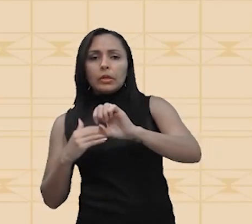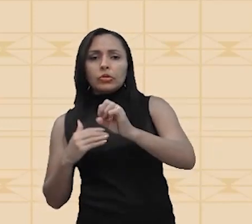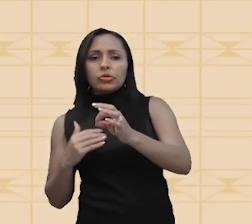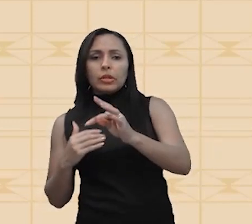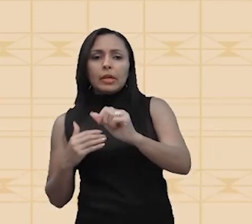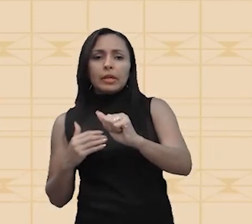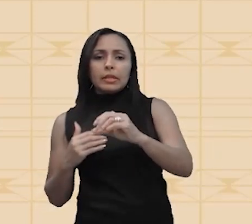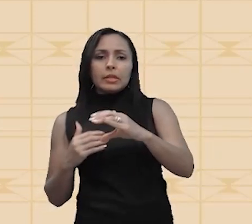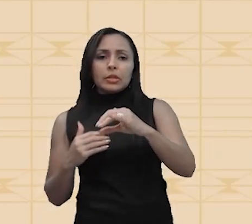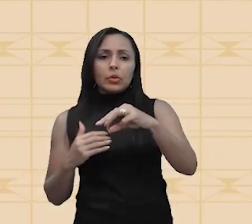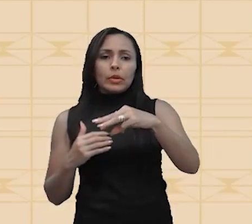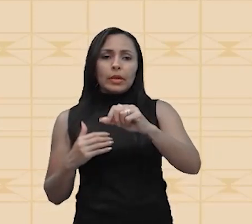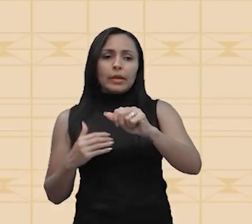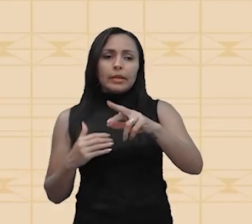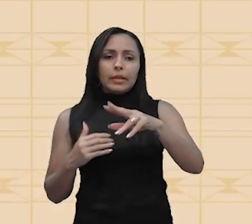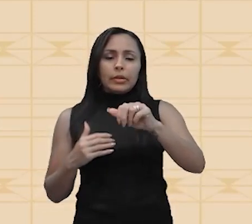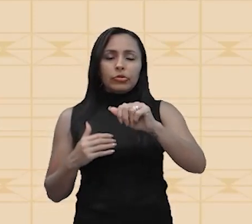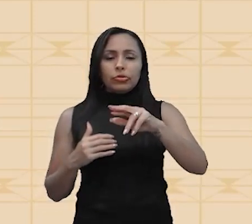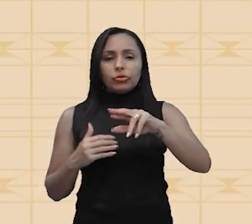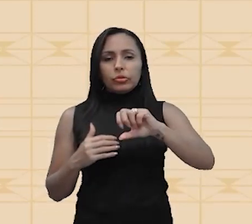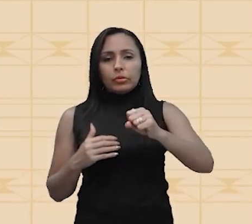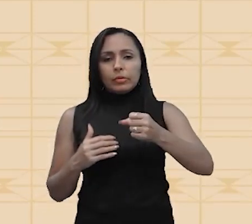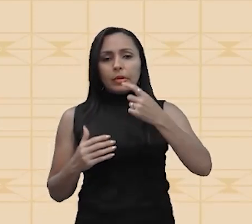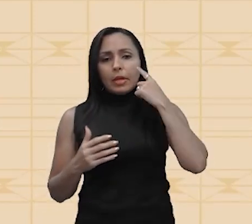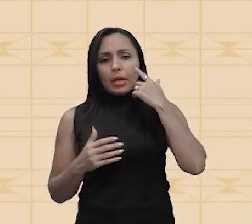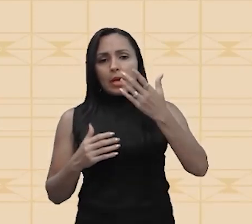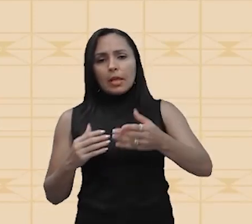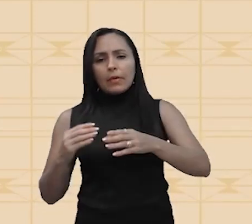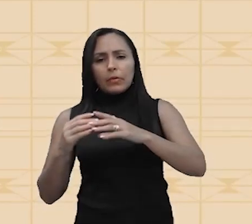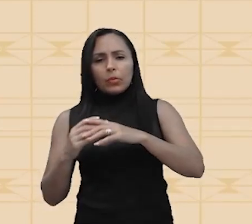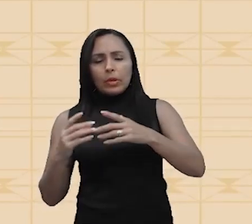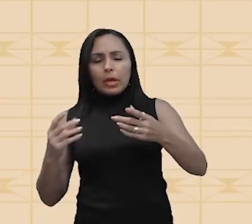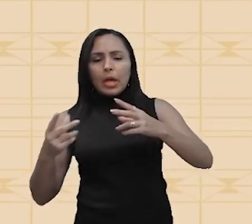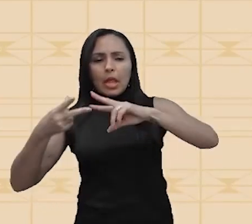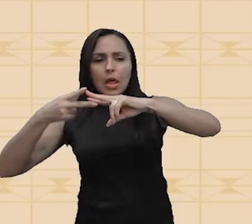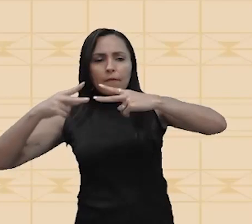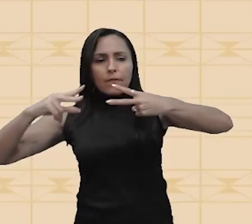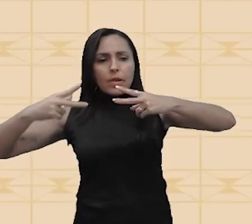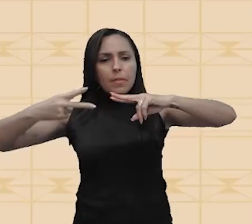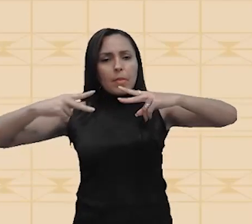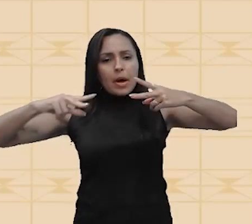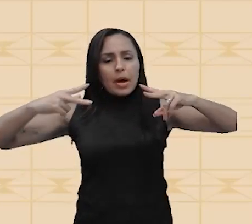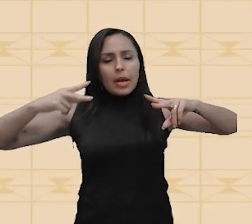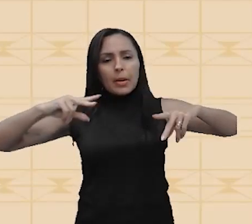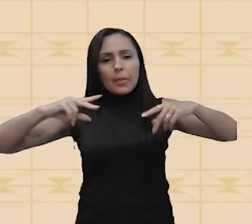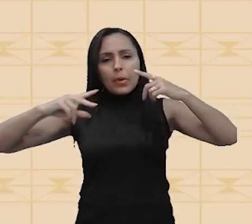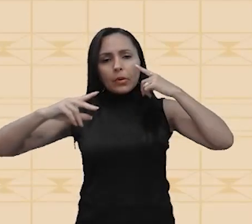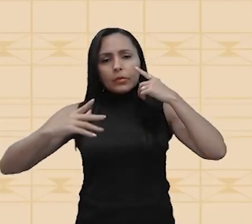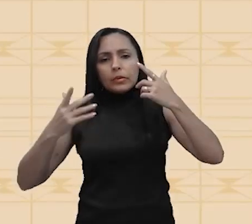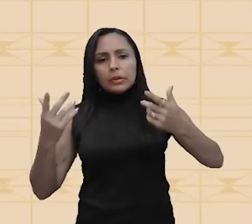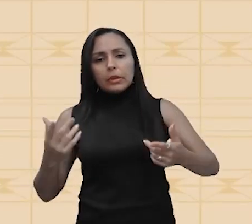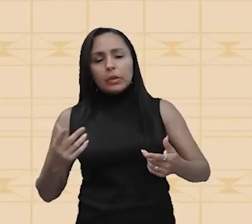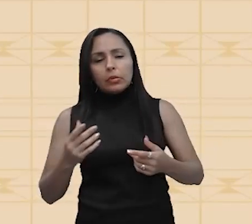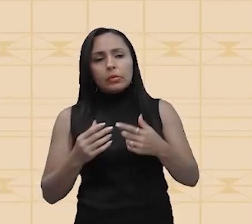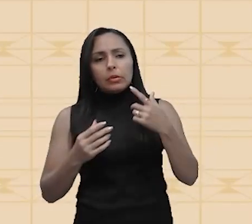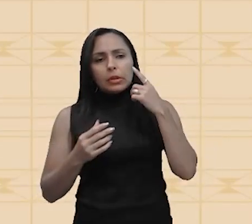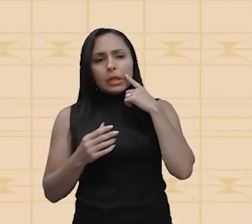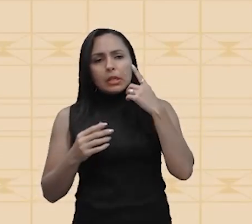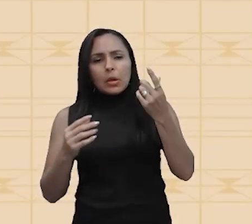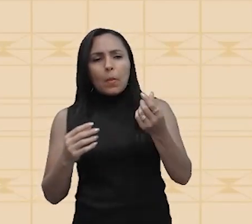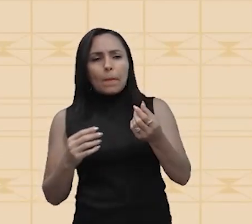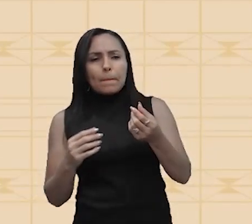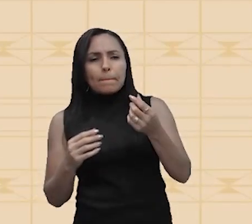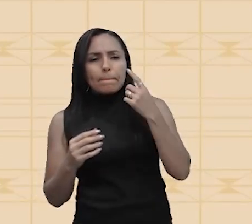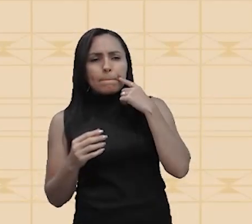produzidas por cordas, e essas ondas, ao vibrarem, elas podem produzir ventres, nódulos, que são pontos que parecem